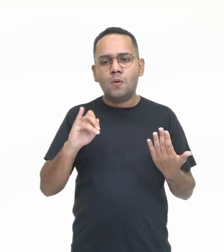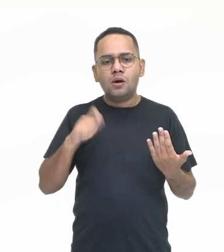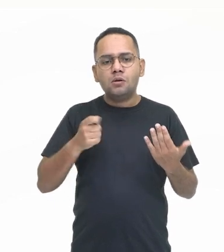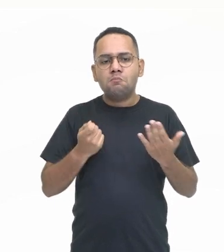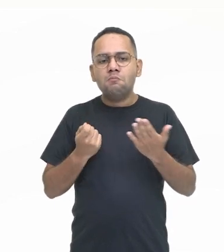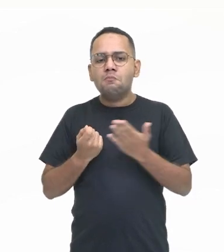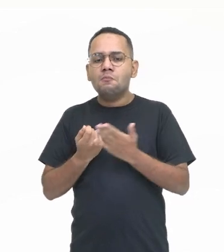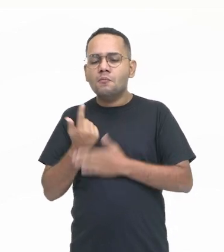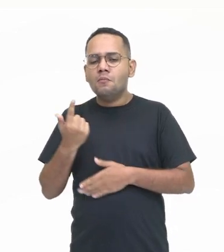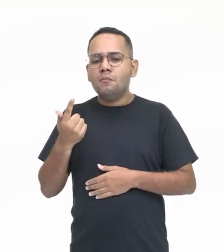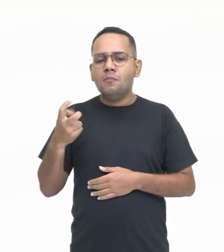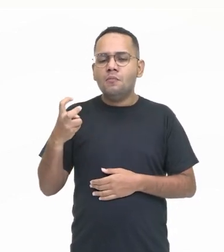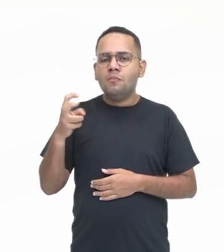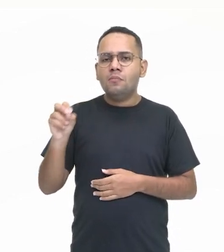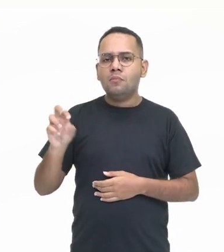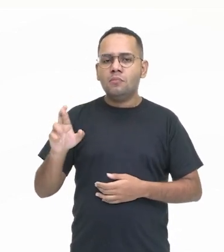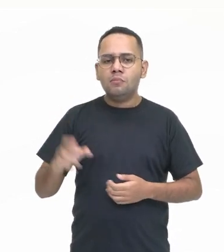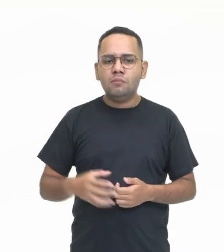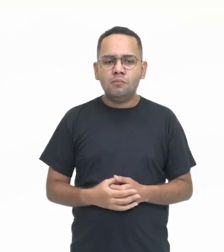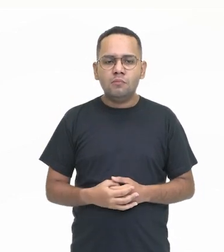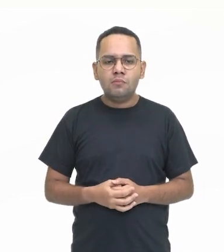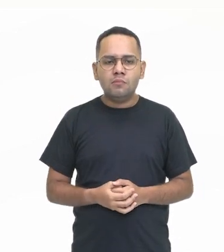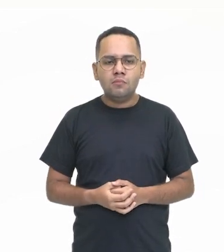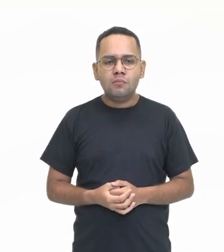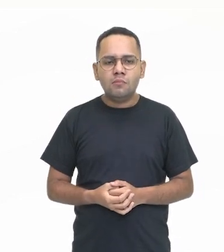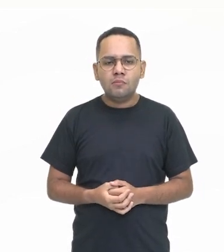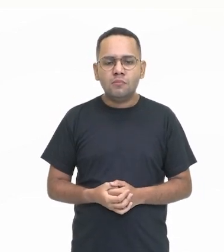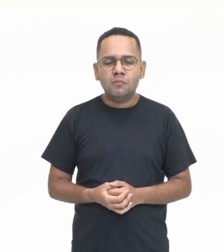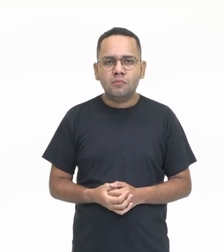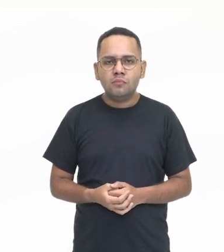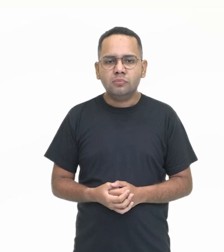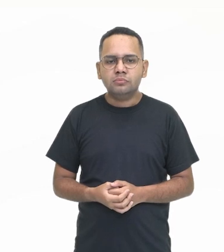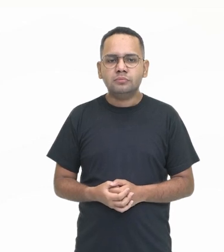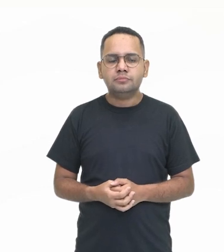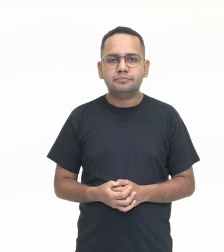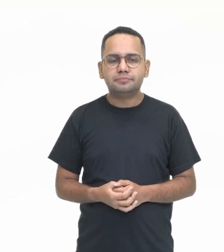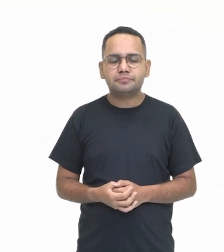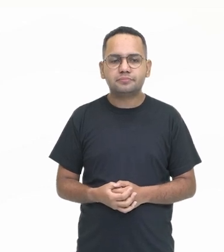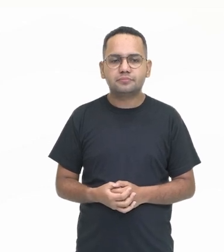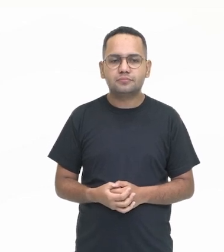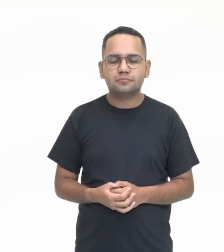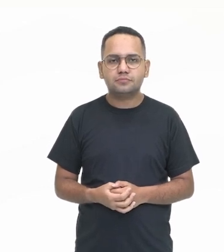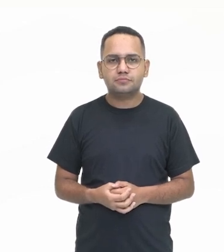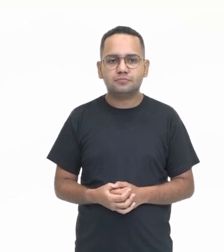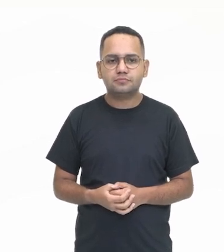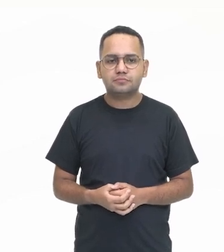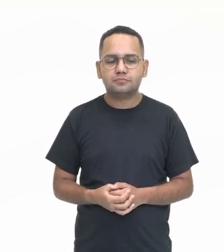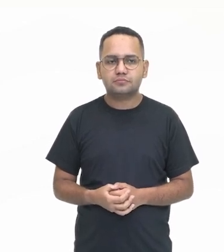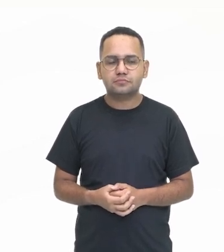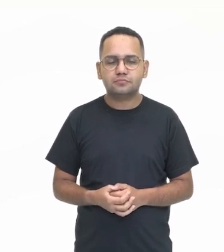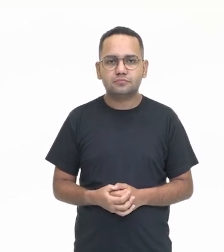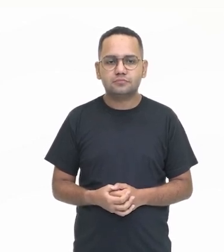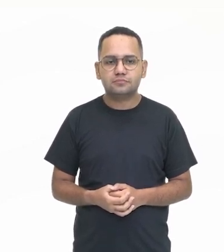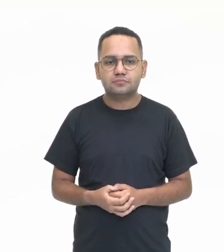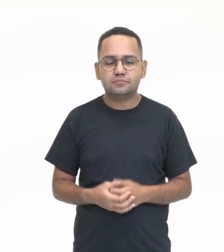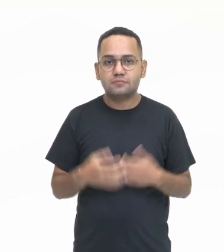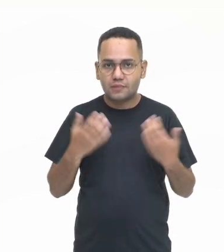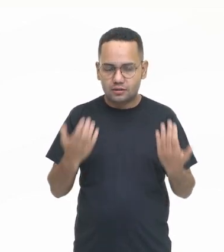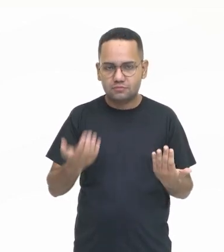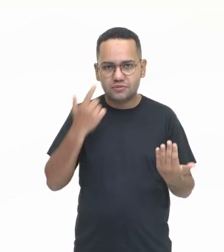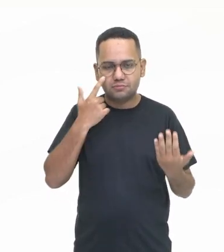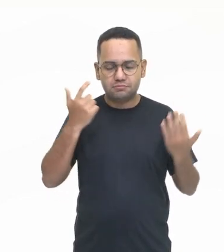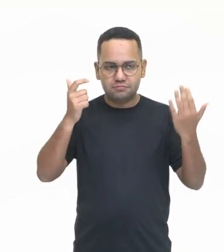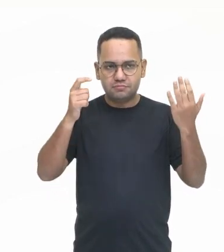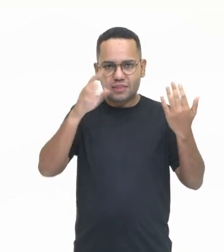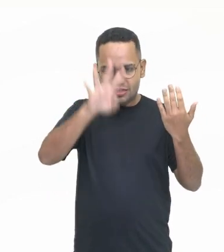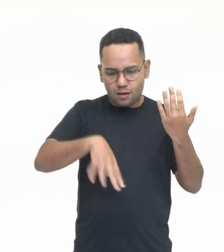conta que a gente precisa fazer. Olha só. Então, olha só, observe aqui comigo. Se 1 litro, a